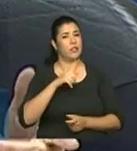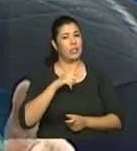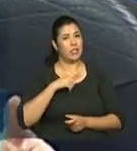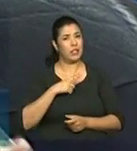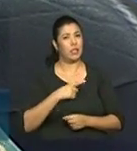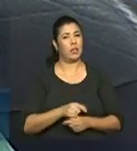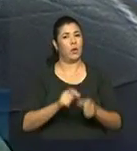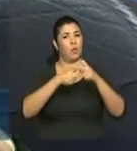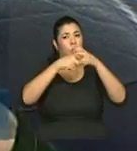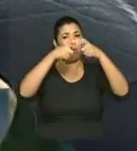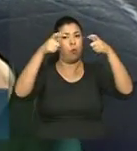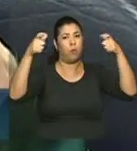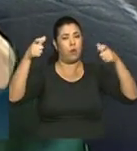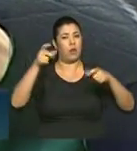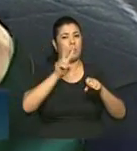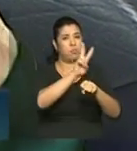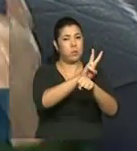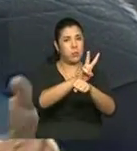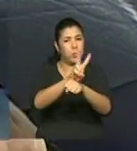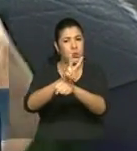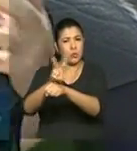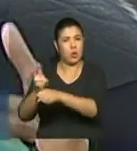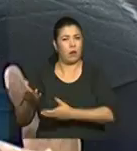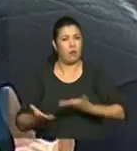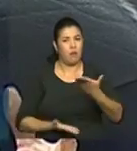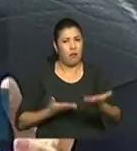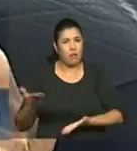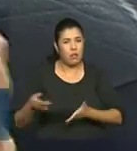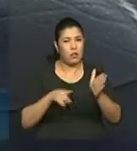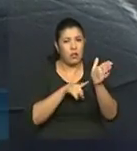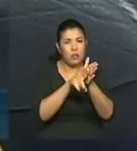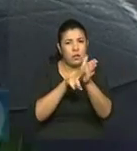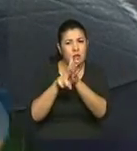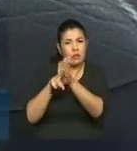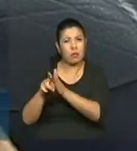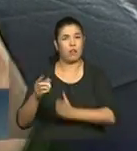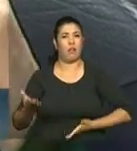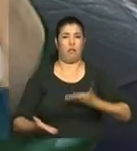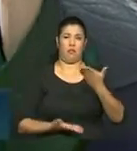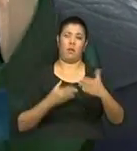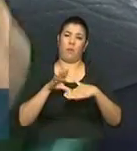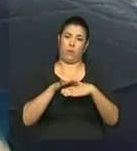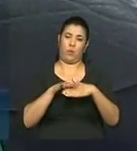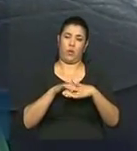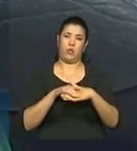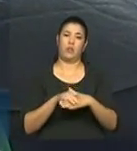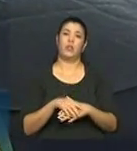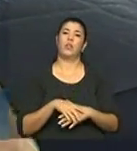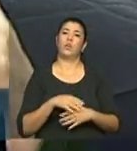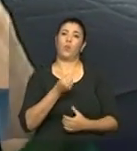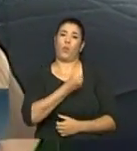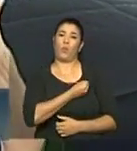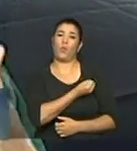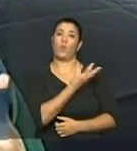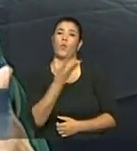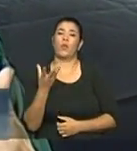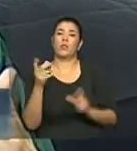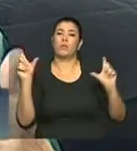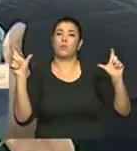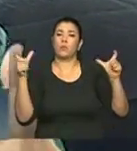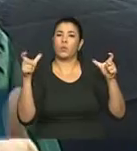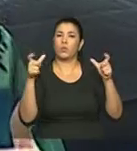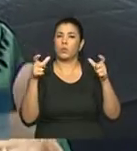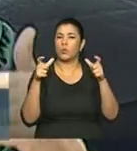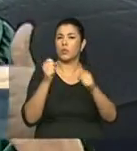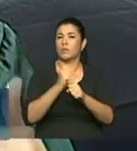ampliado a cobertura de serviços, a oferta de diagnóstico e tratamento, o número de casos vem gradativamente, ano a ano, diminuindo, o